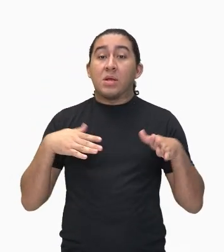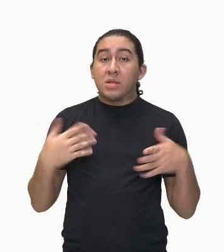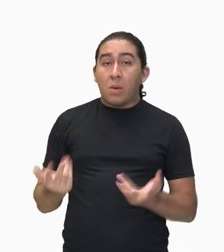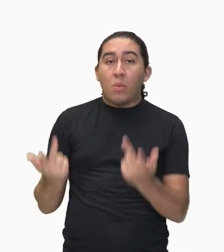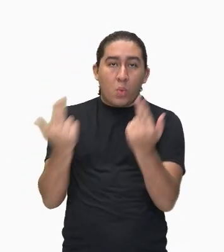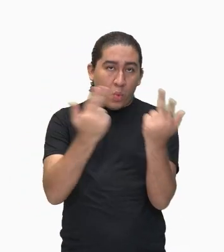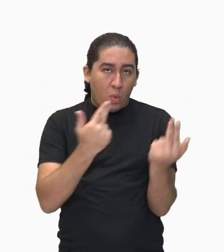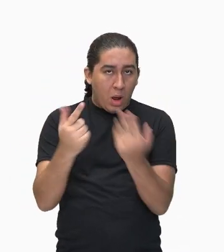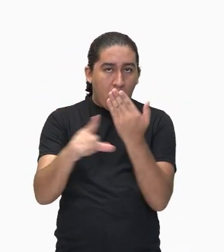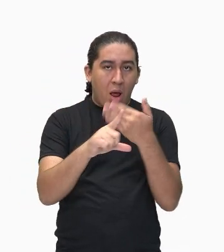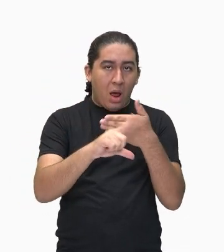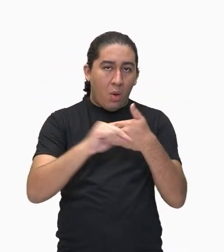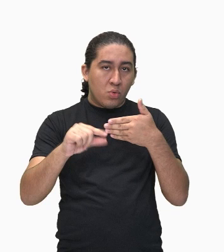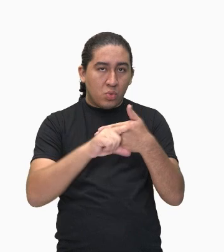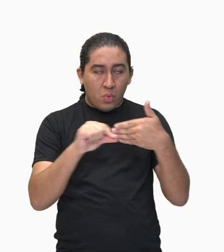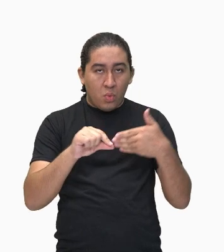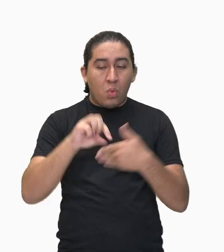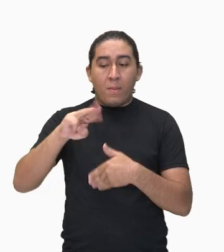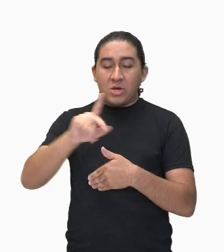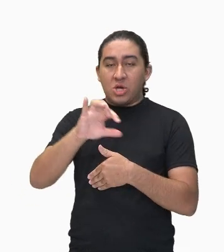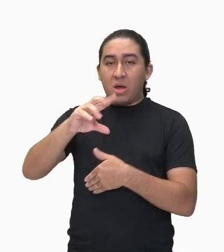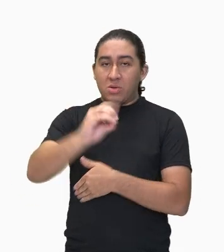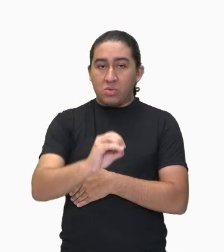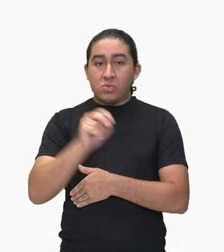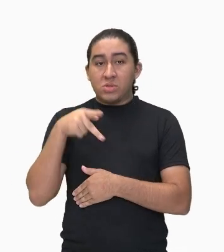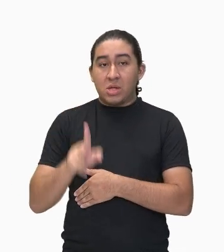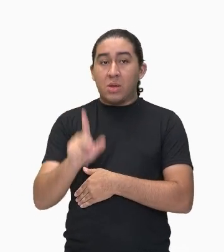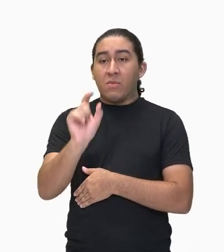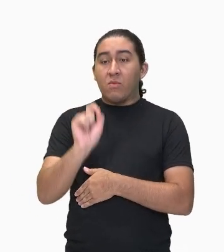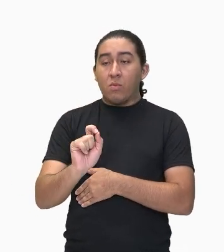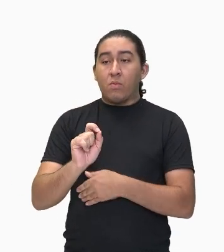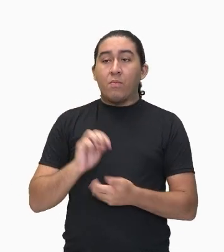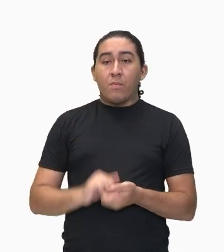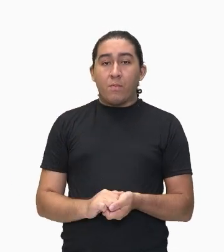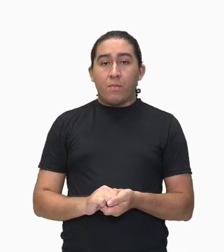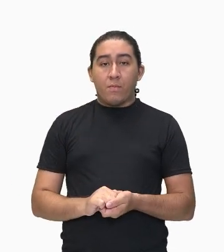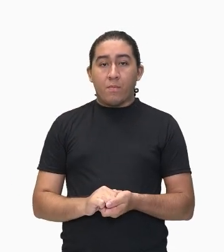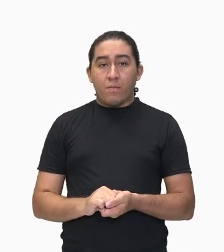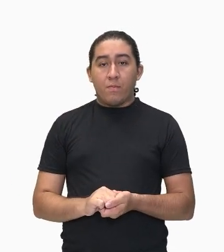de Assis, ele vai sempre fazer